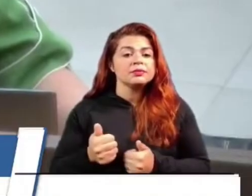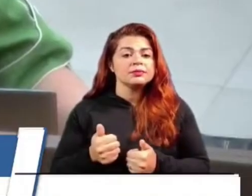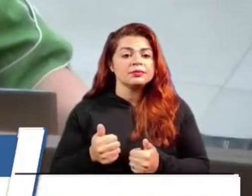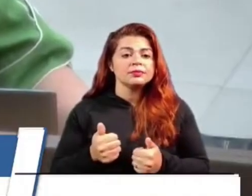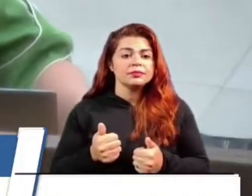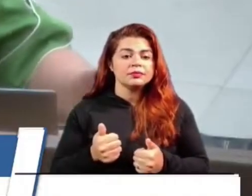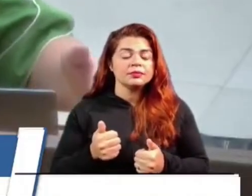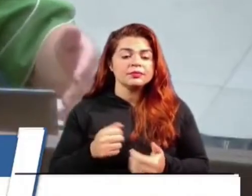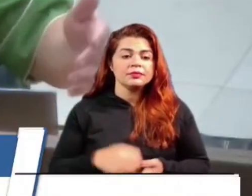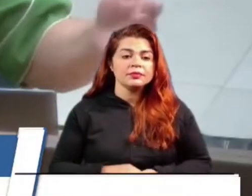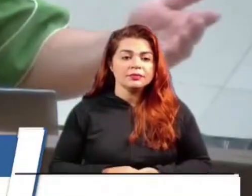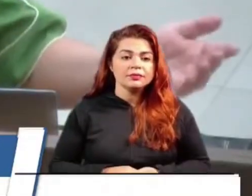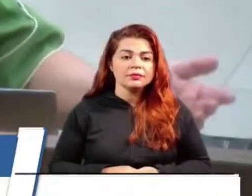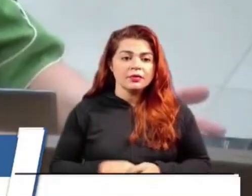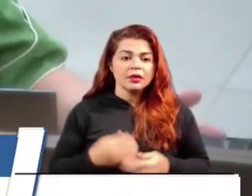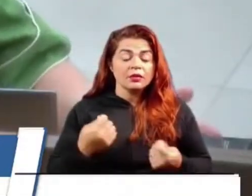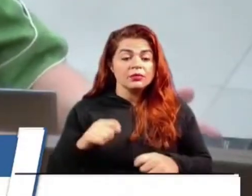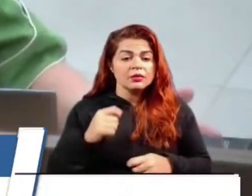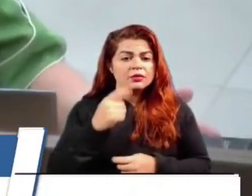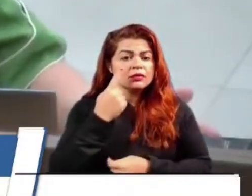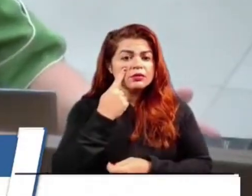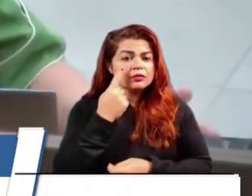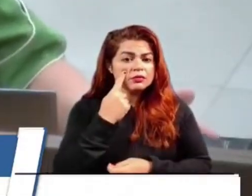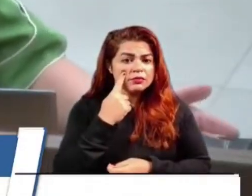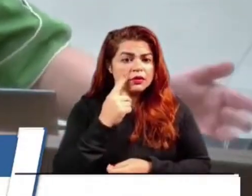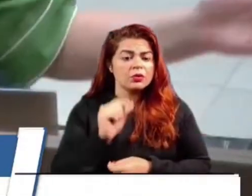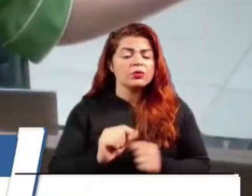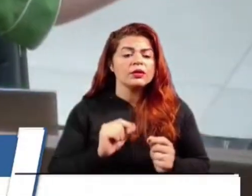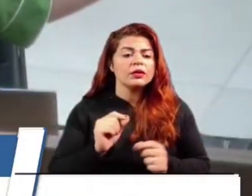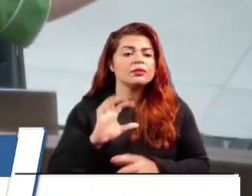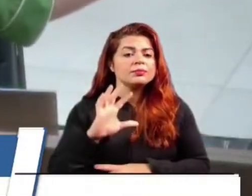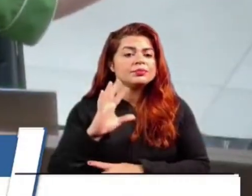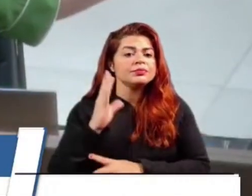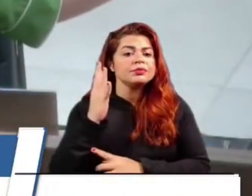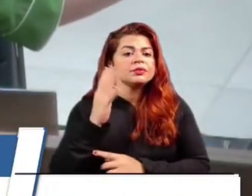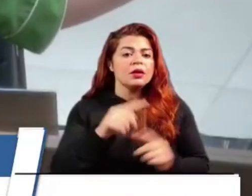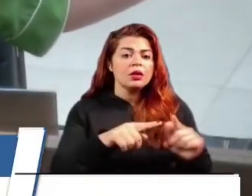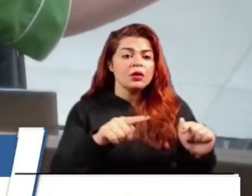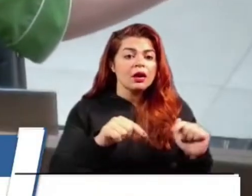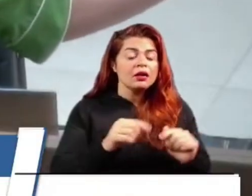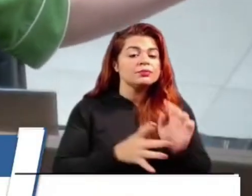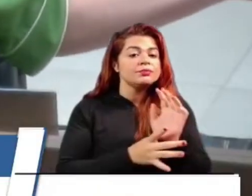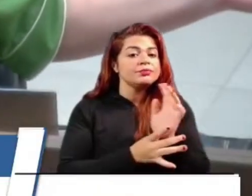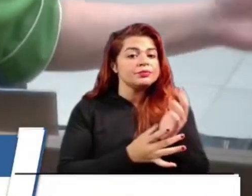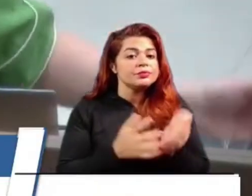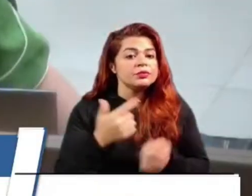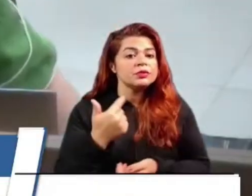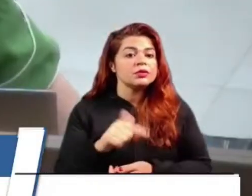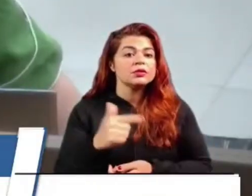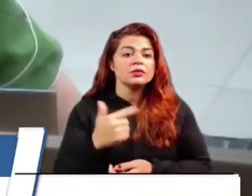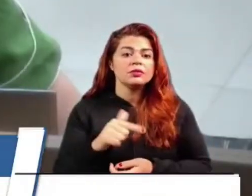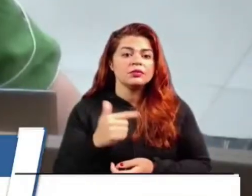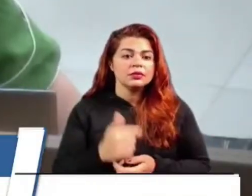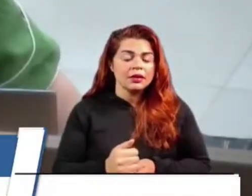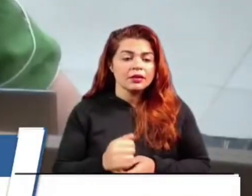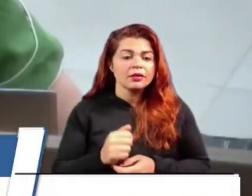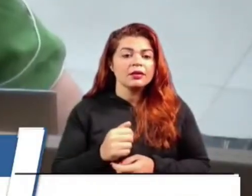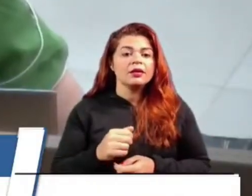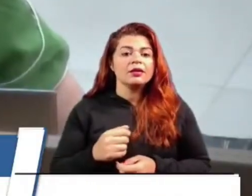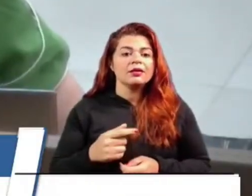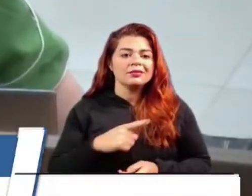ver o que está acontecendo, que os lugares não têm segurança, né? Tem guarda municipal aí esperando ser chamada de um